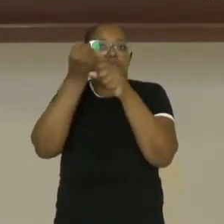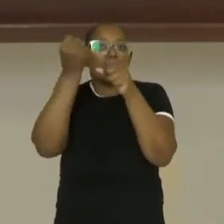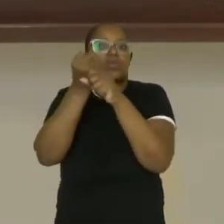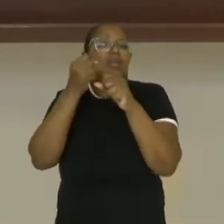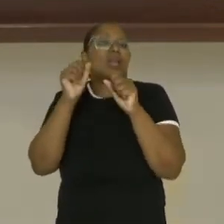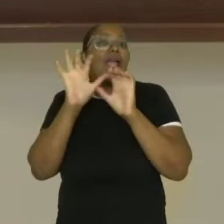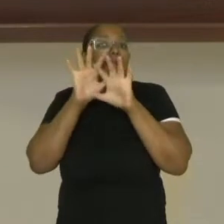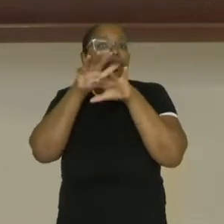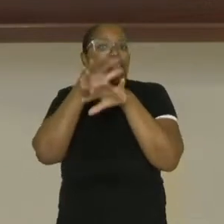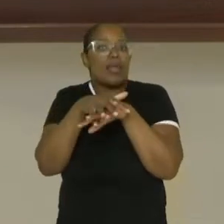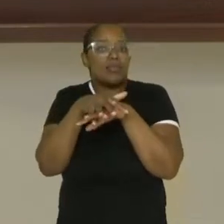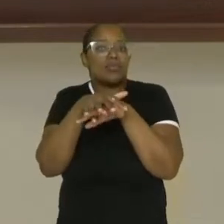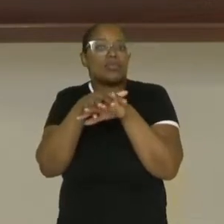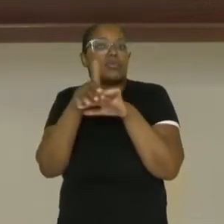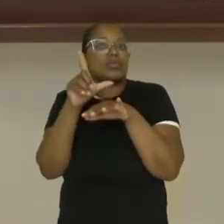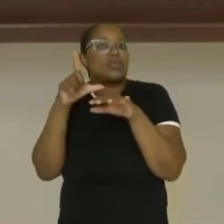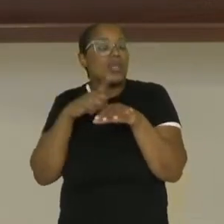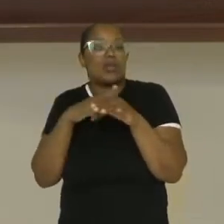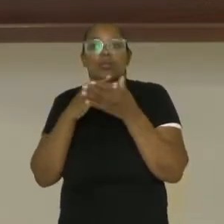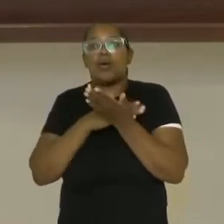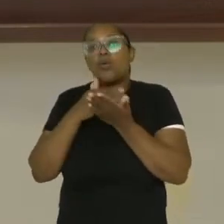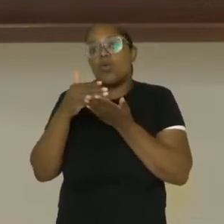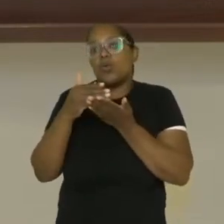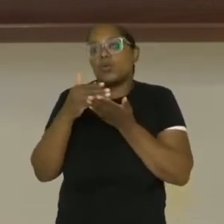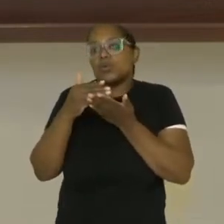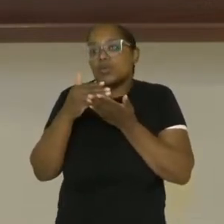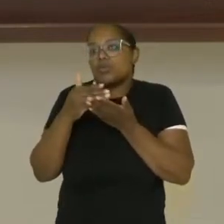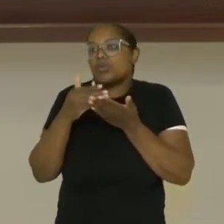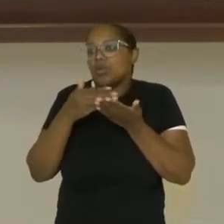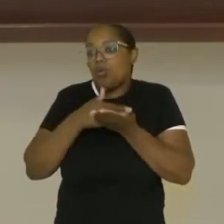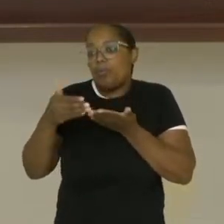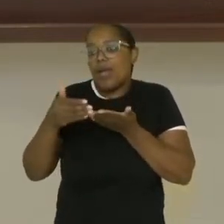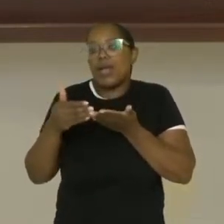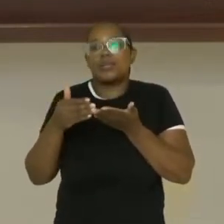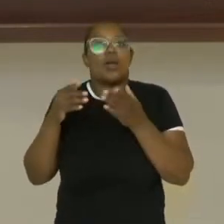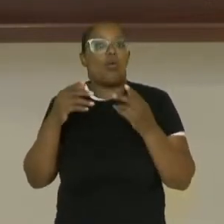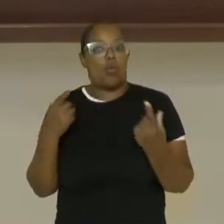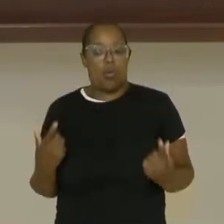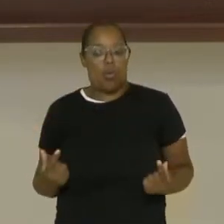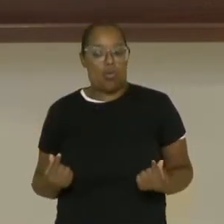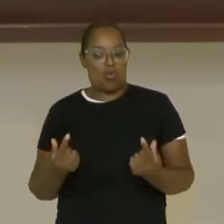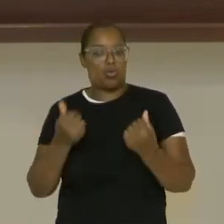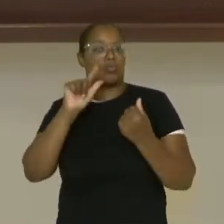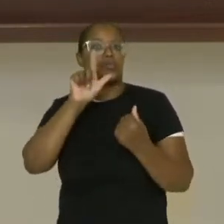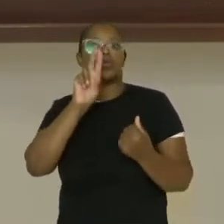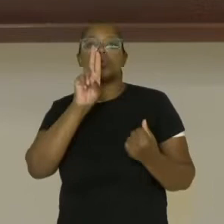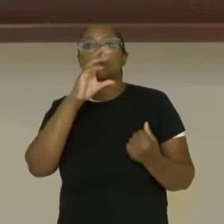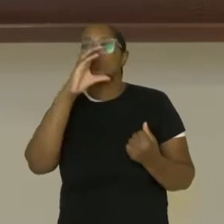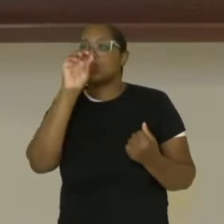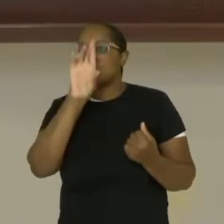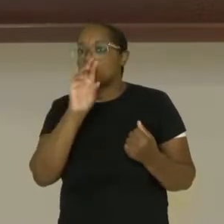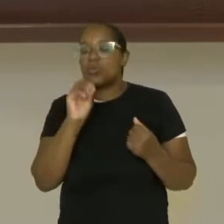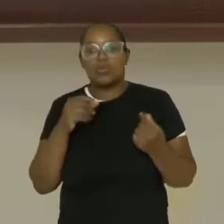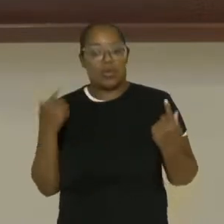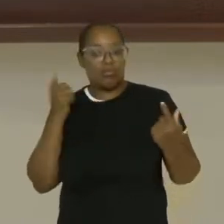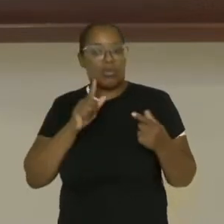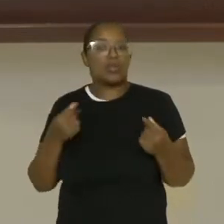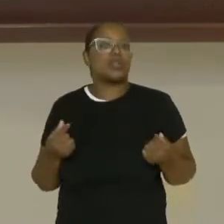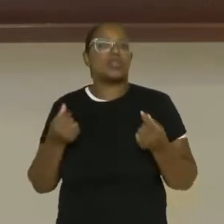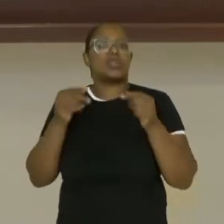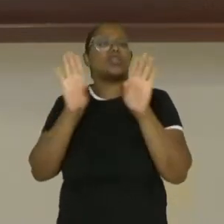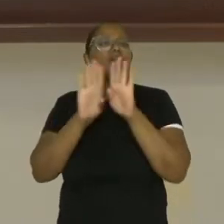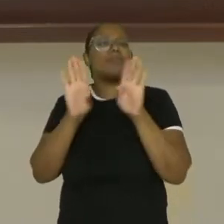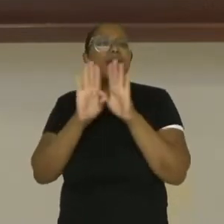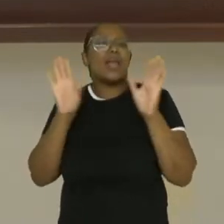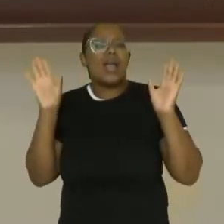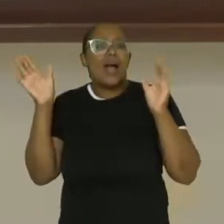ter, obviamente, o patamar inicial, o lucro, depois com o evidenciamento da propriedade privada, seguido da acumulação